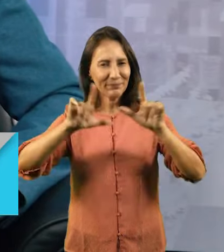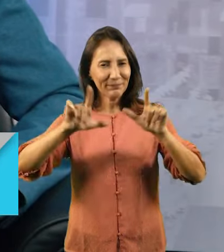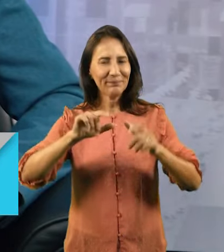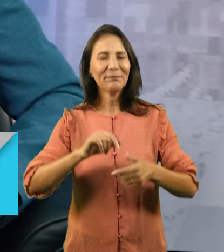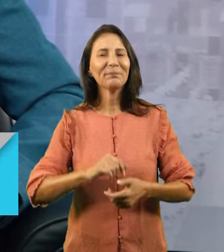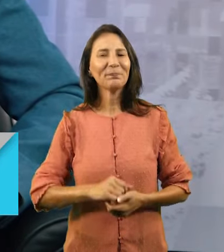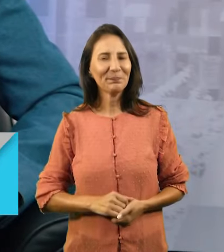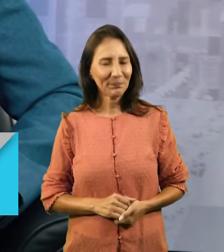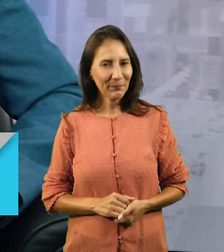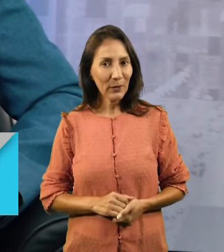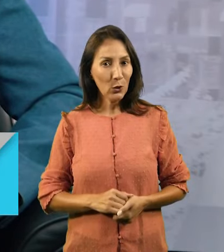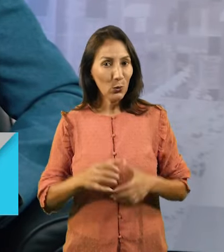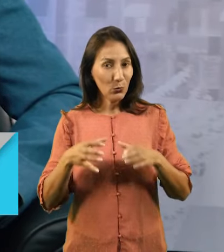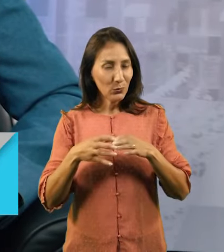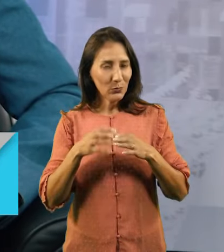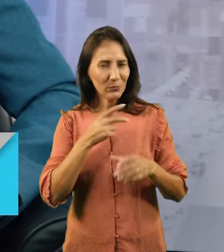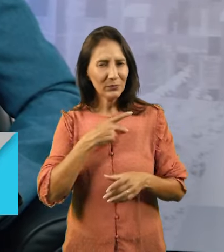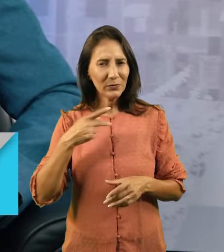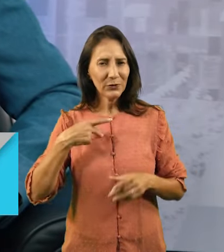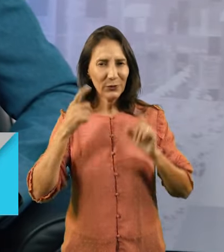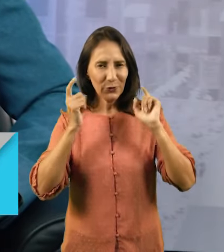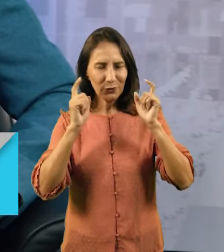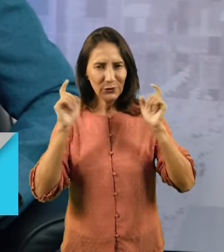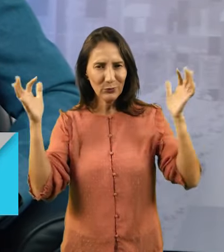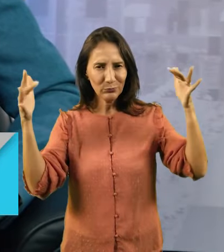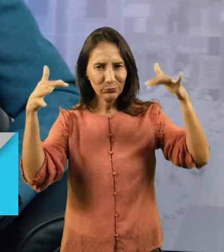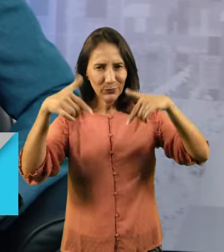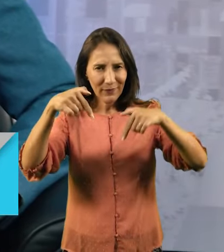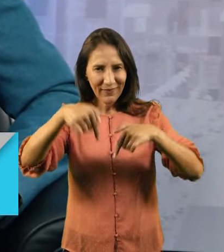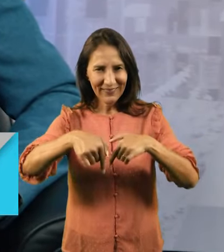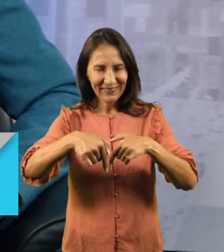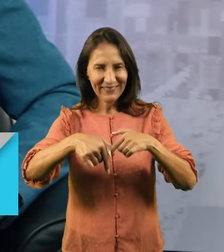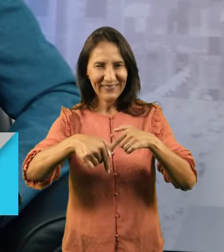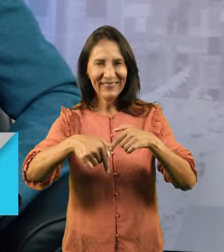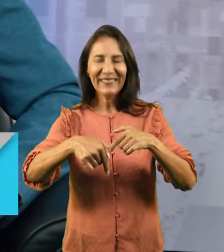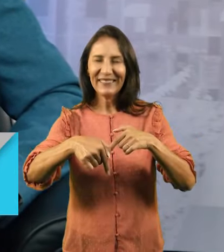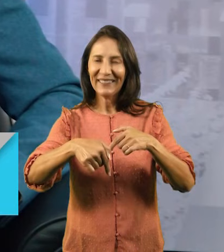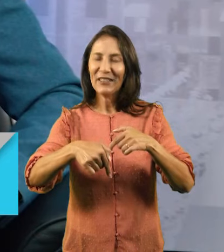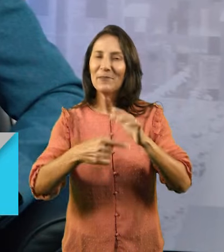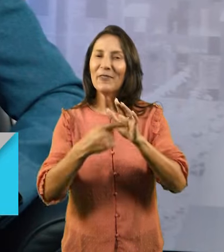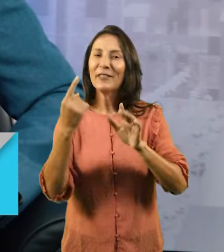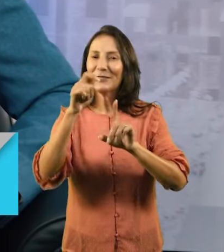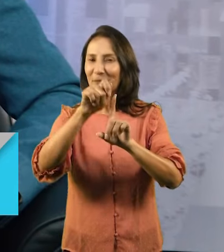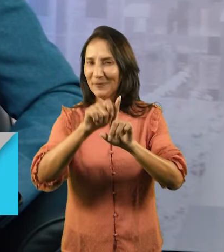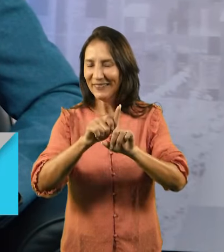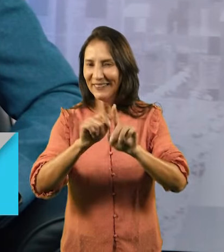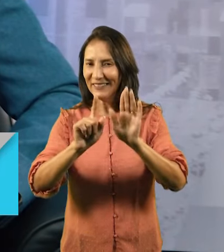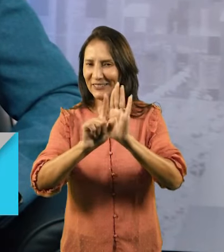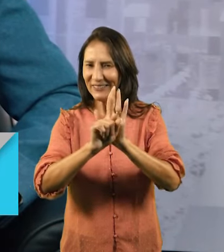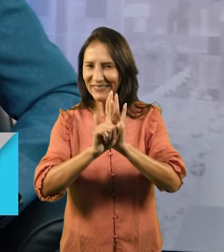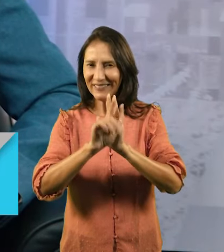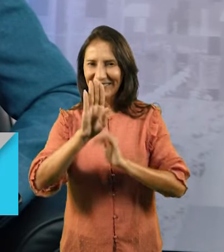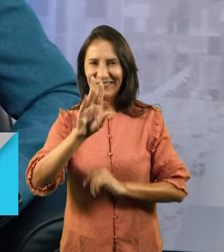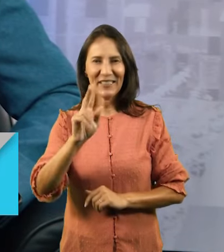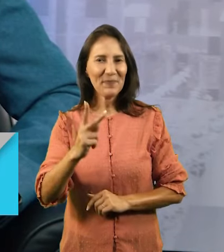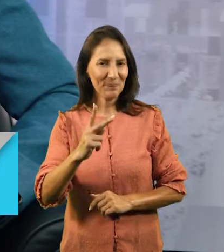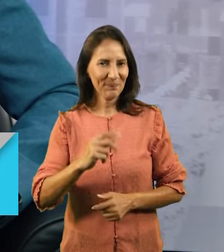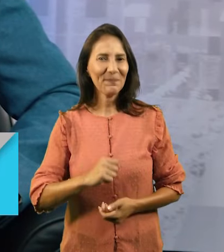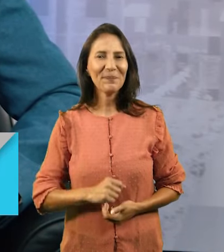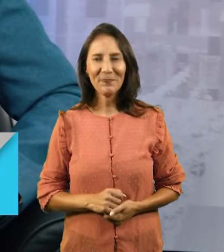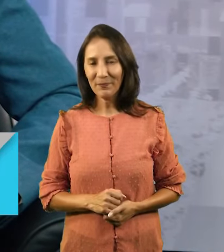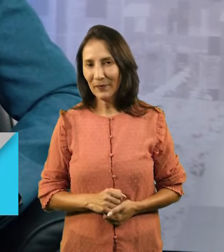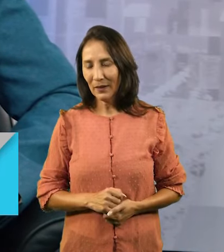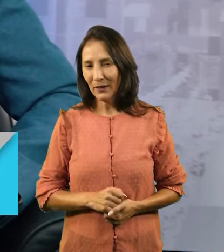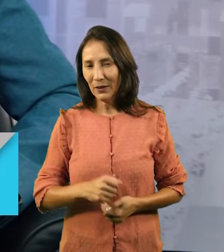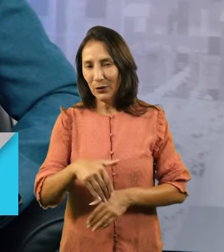Pastores reúne-se uma vez por mês aqui no Templo Central da Igreja Batista Getsemane, em Belo Horizonte,